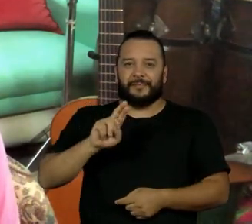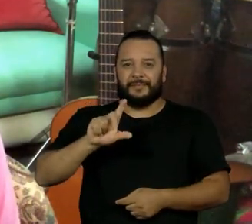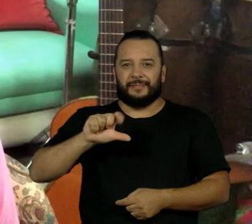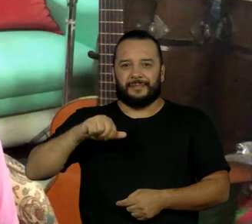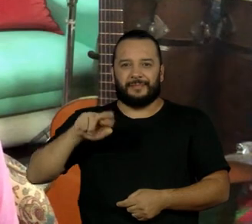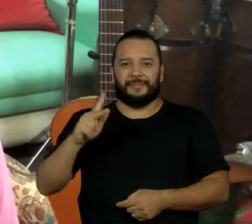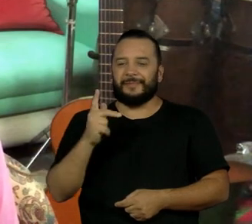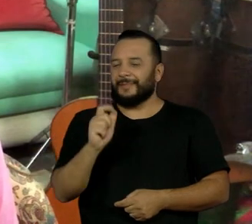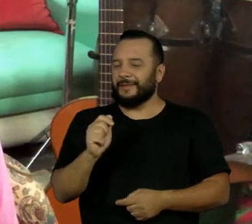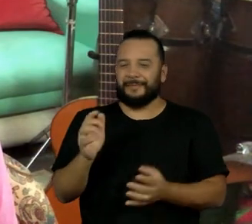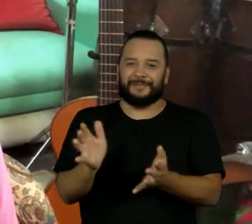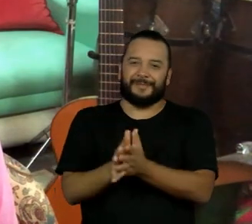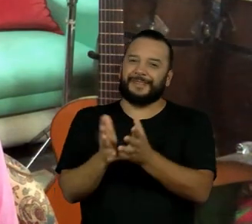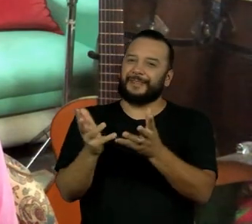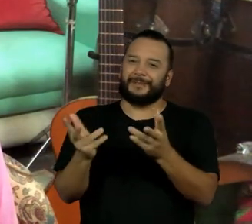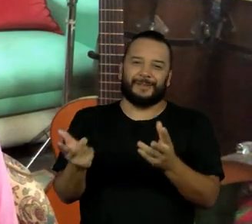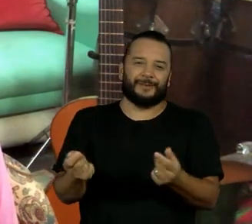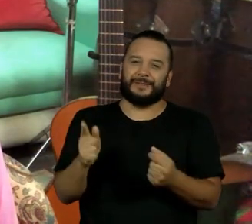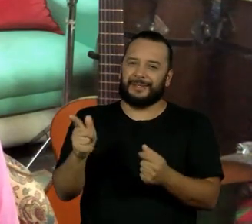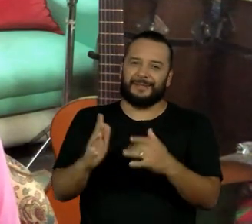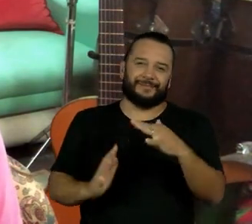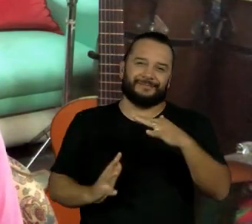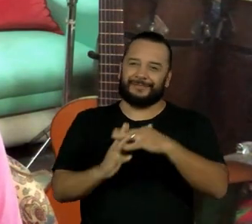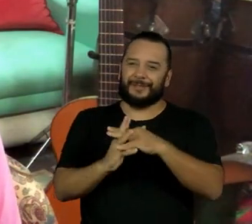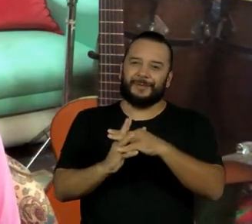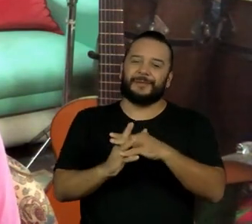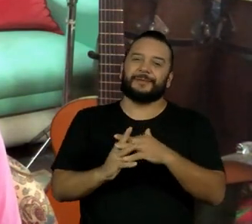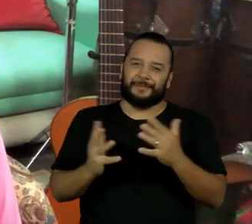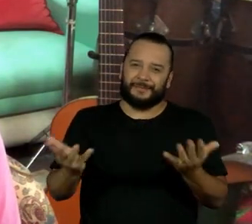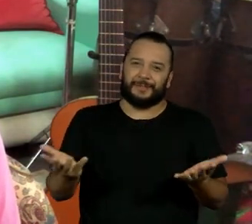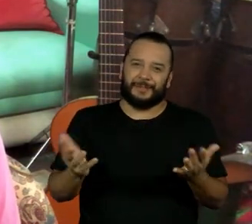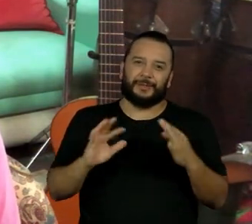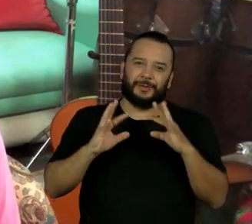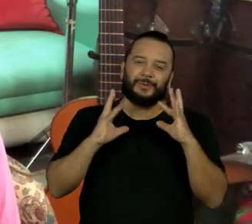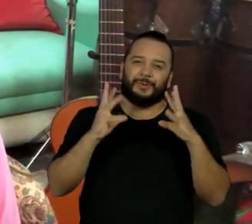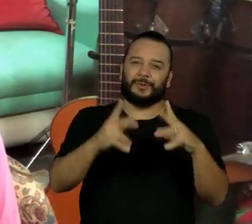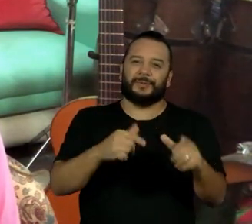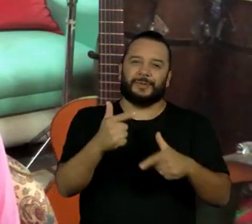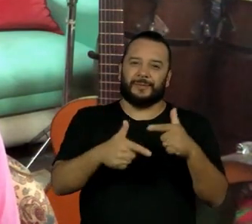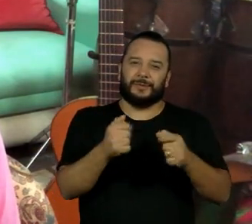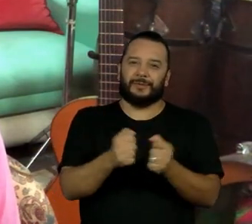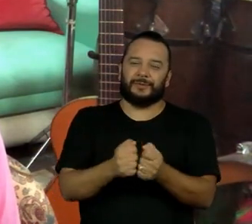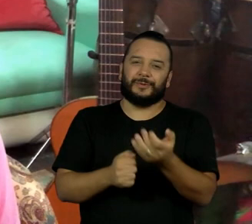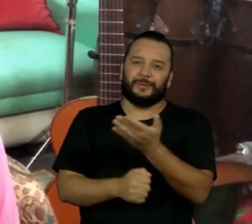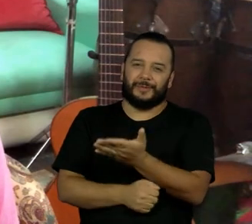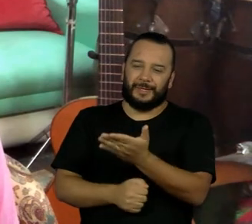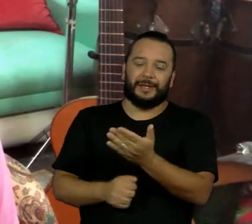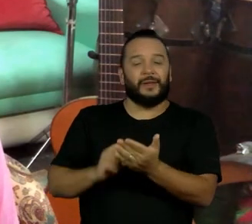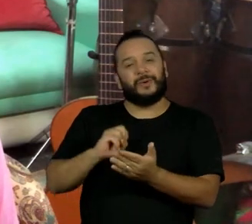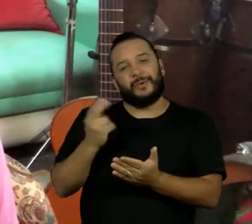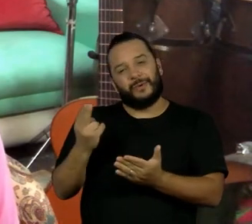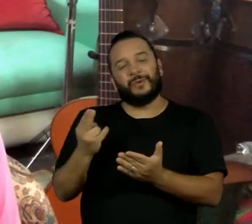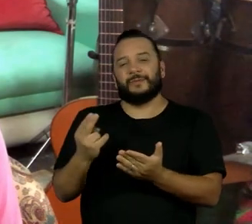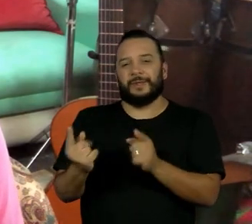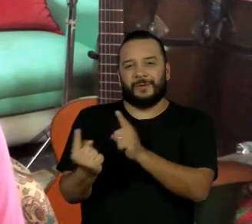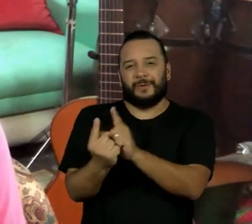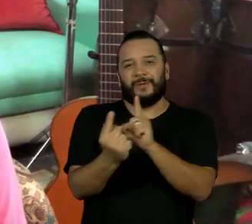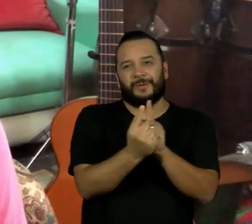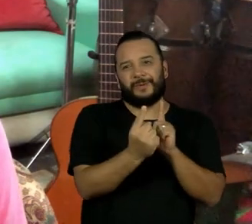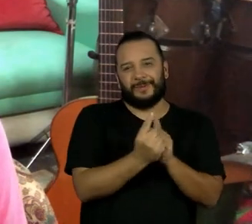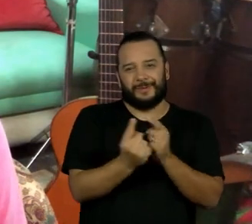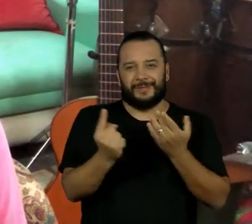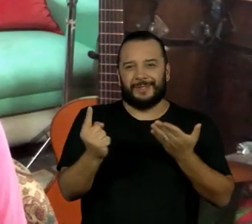olha demais pode perguntar para todo mundo aí todo mundo trabalhou com ela todo mundo que cruzou pela vida dela